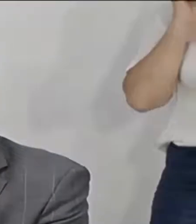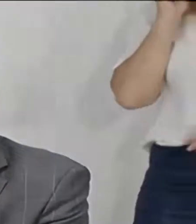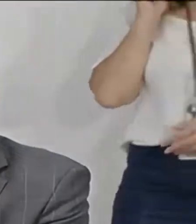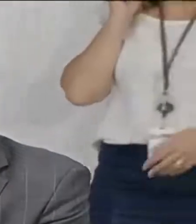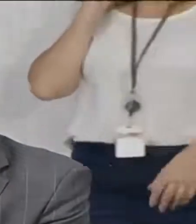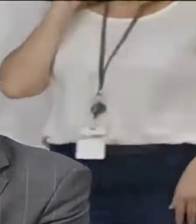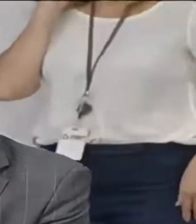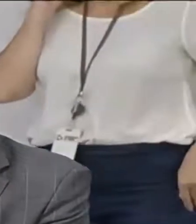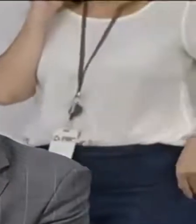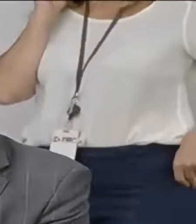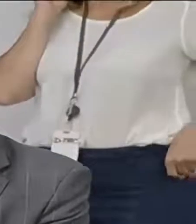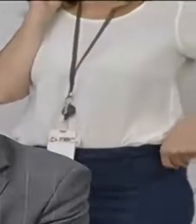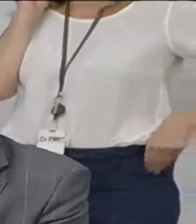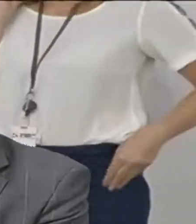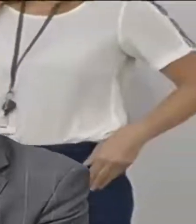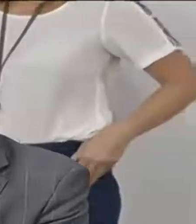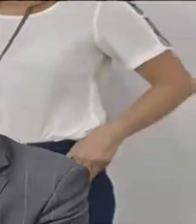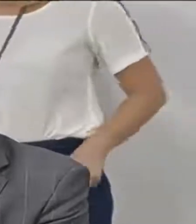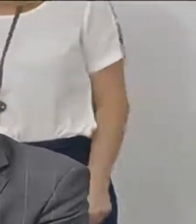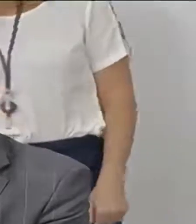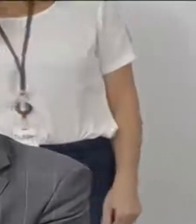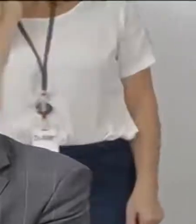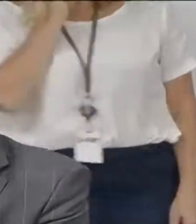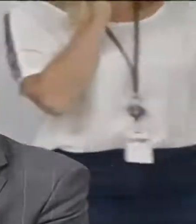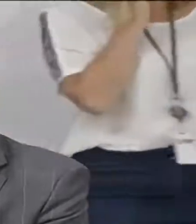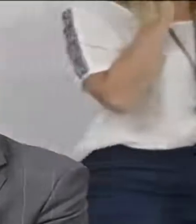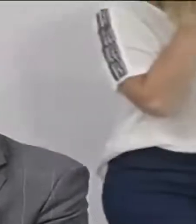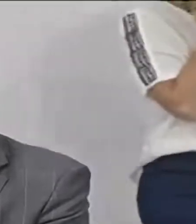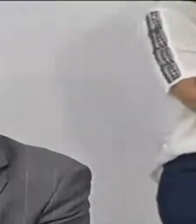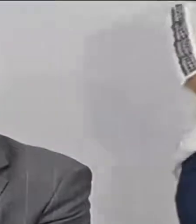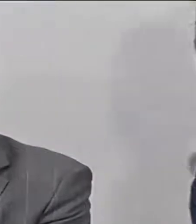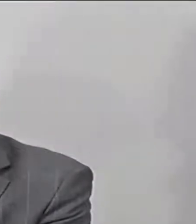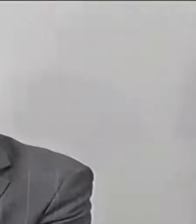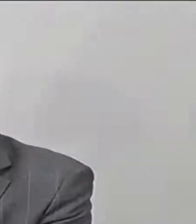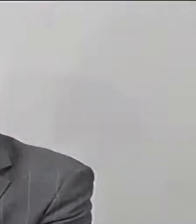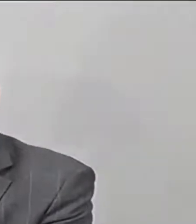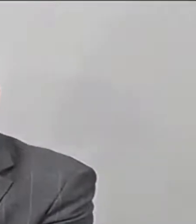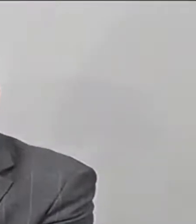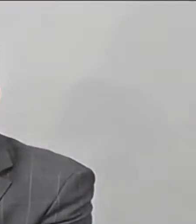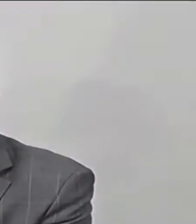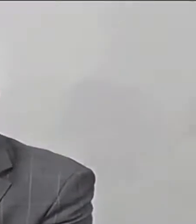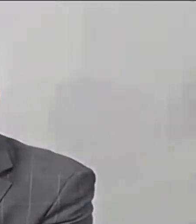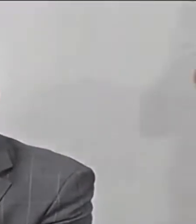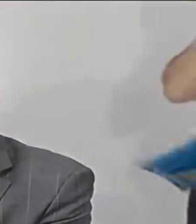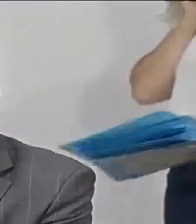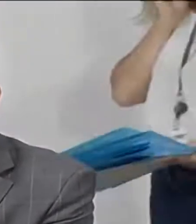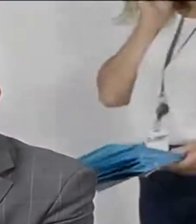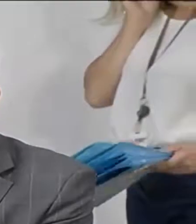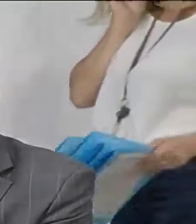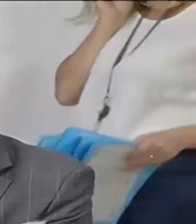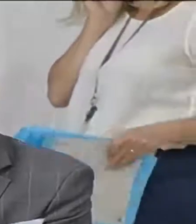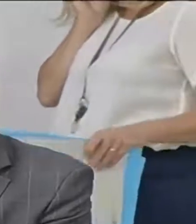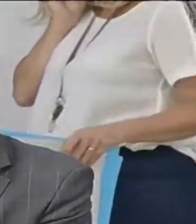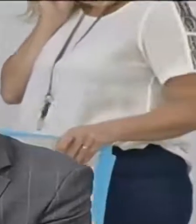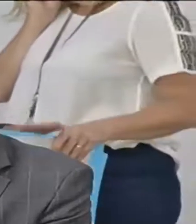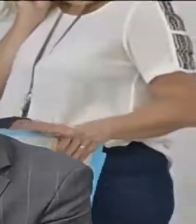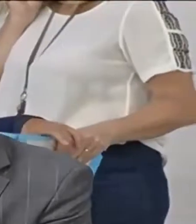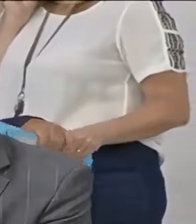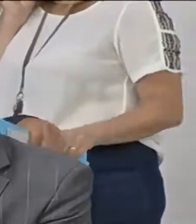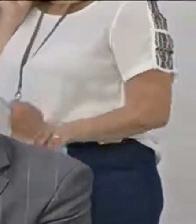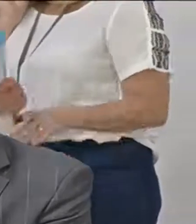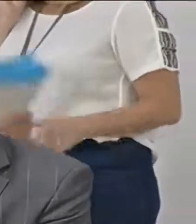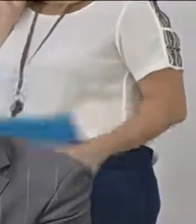vista do disposto na nota técnica número 4 da Secretaria de Educação do Estado de Minas Gerais. O requerimento